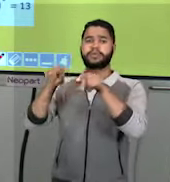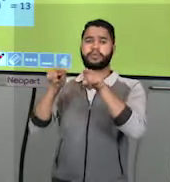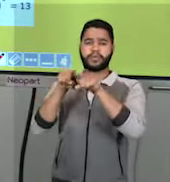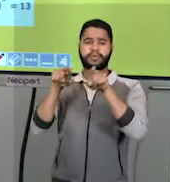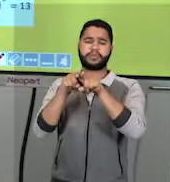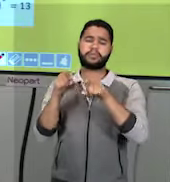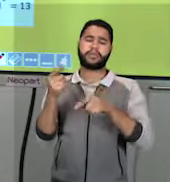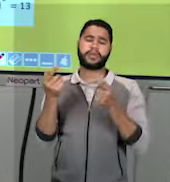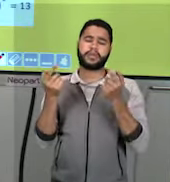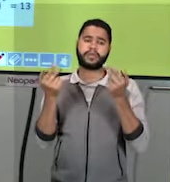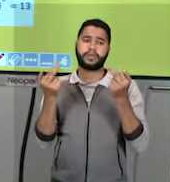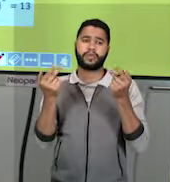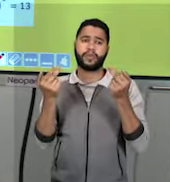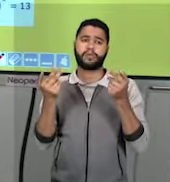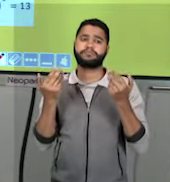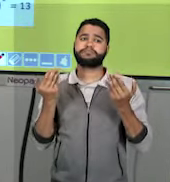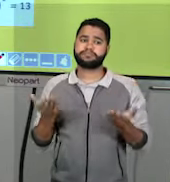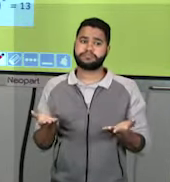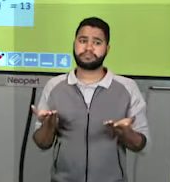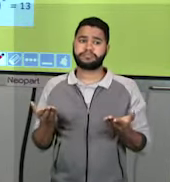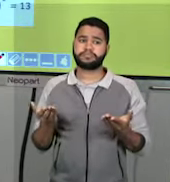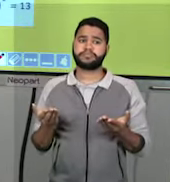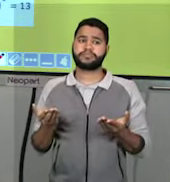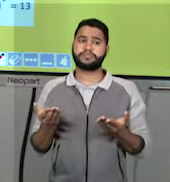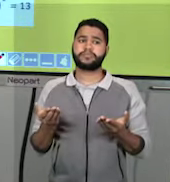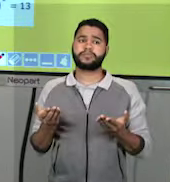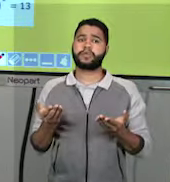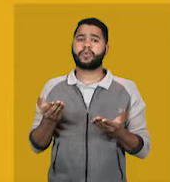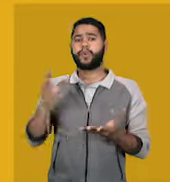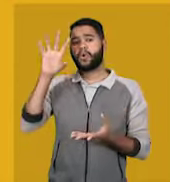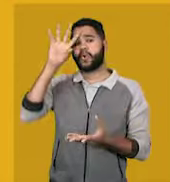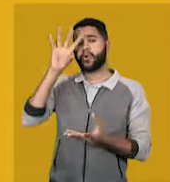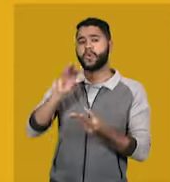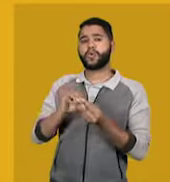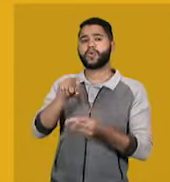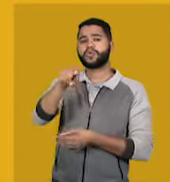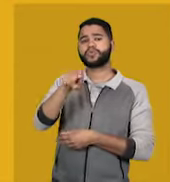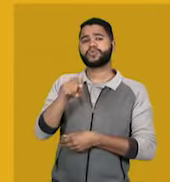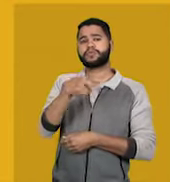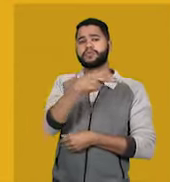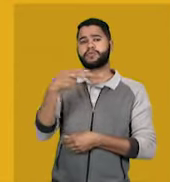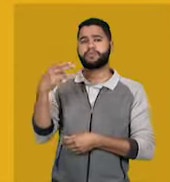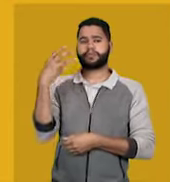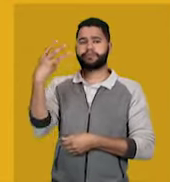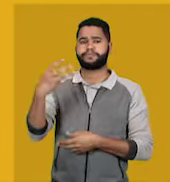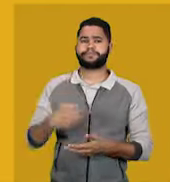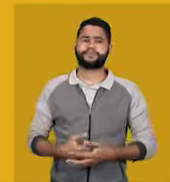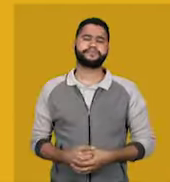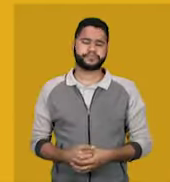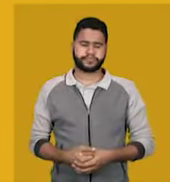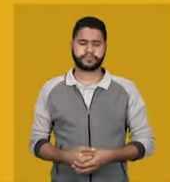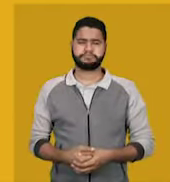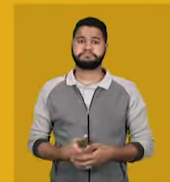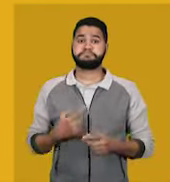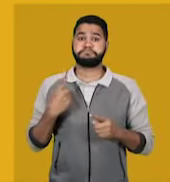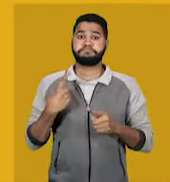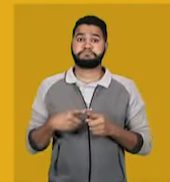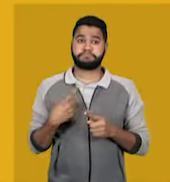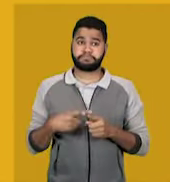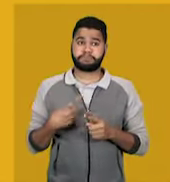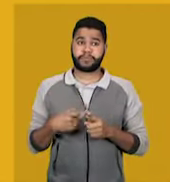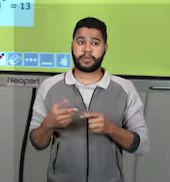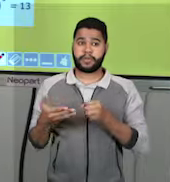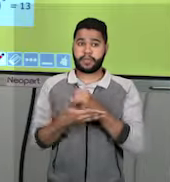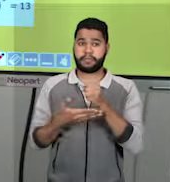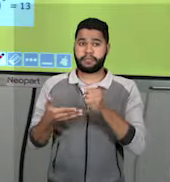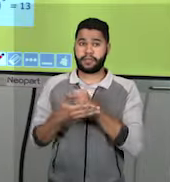Então, logo, eu posso concluir que o x é igual a 3. Por quê? Porque se as bases